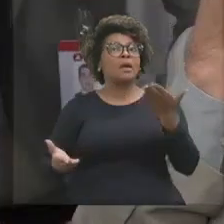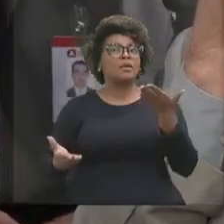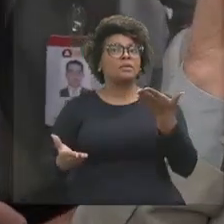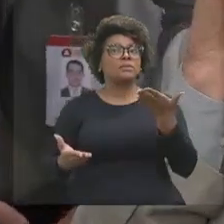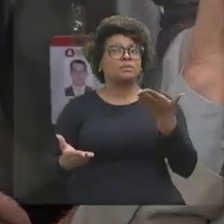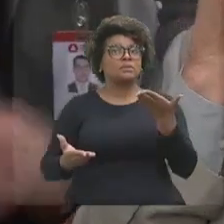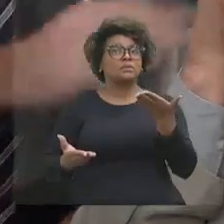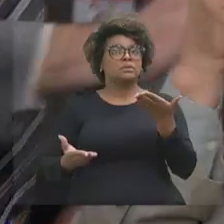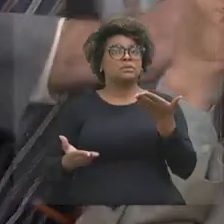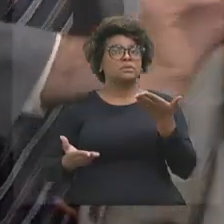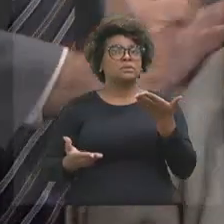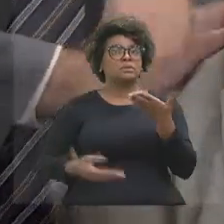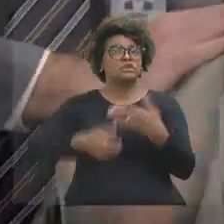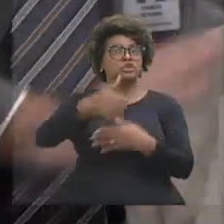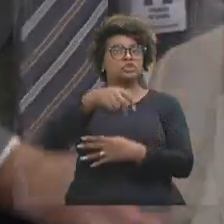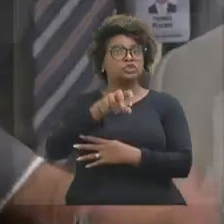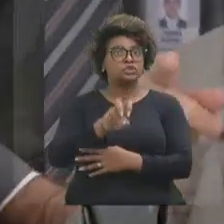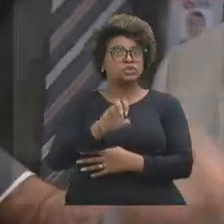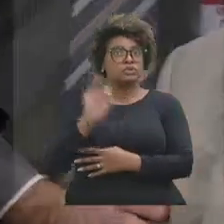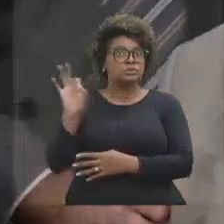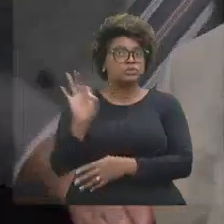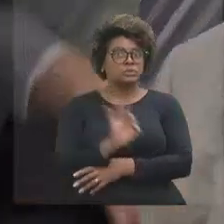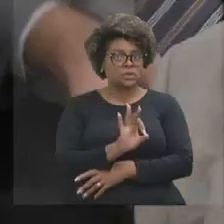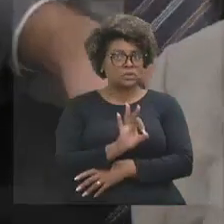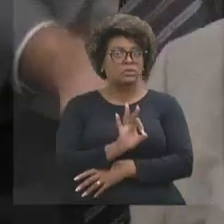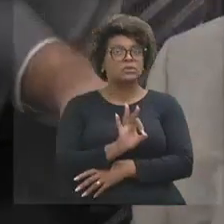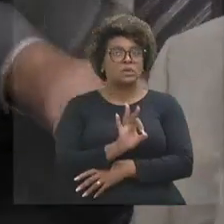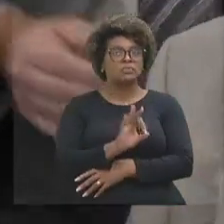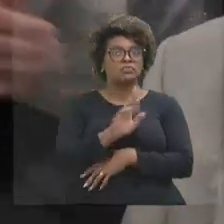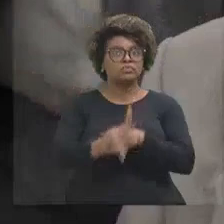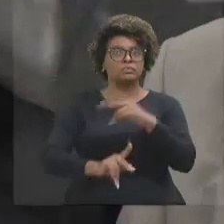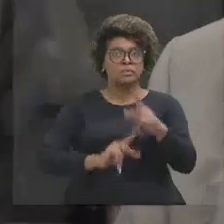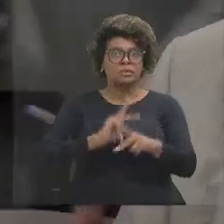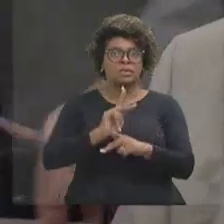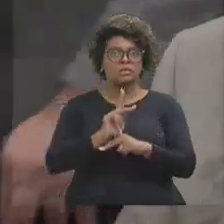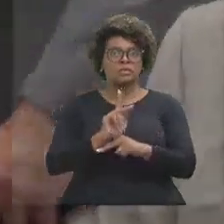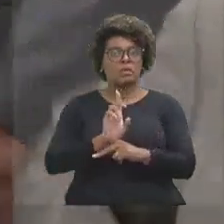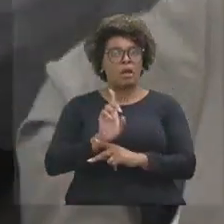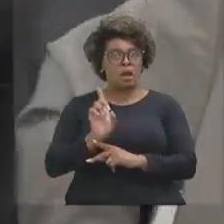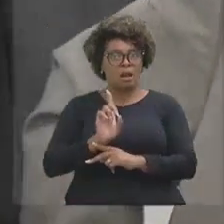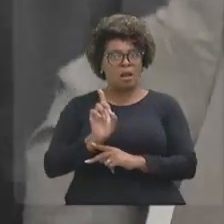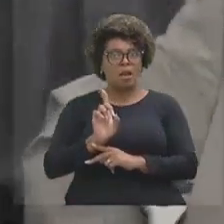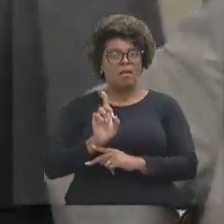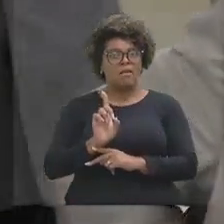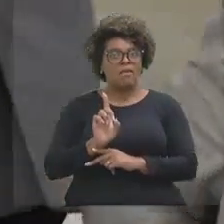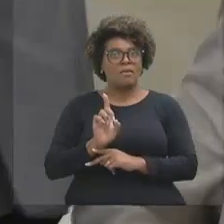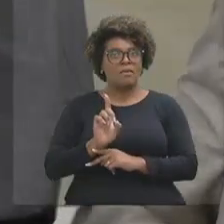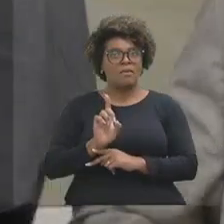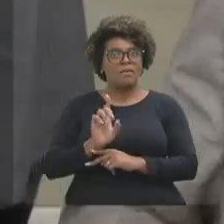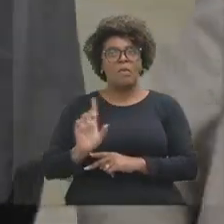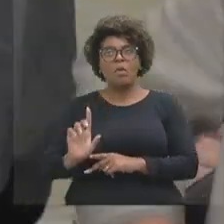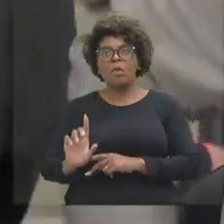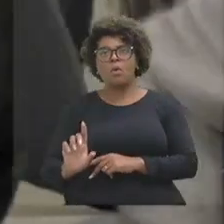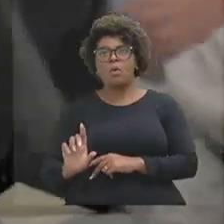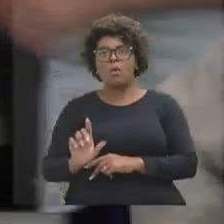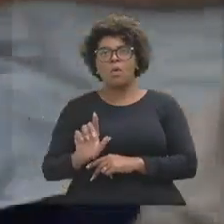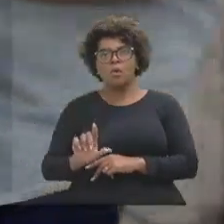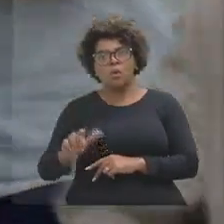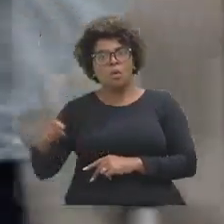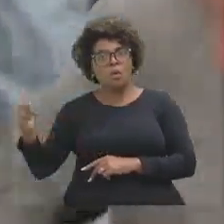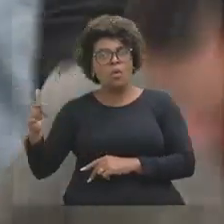teríamos um déficit de 15% de pessoas lá uma outra questão que a gente